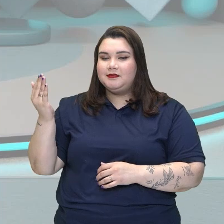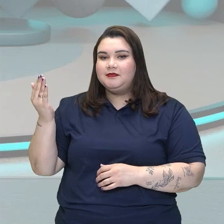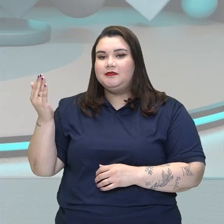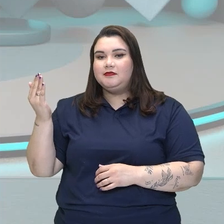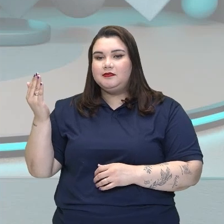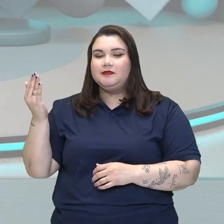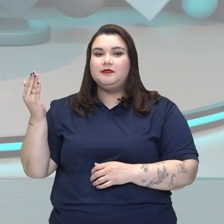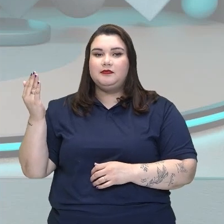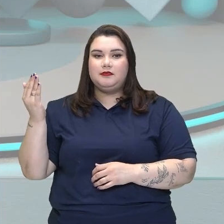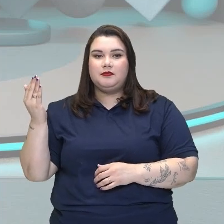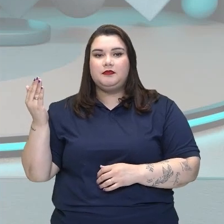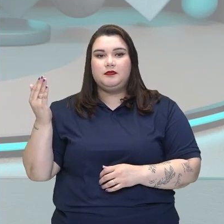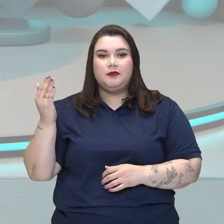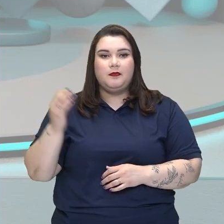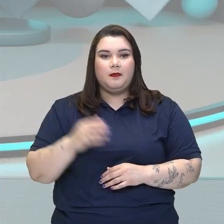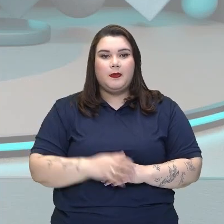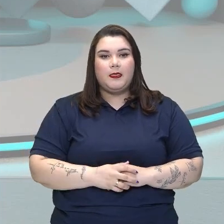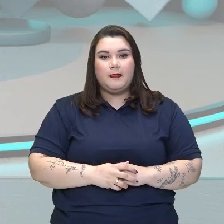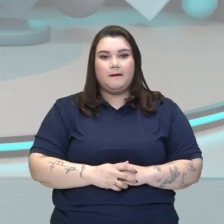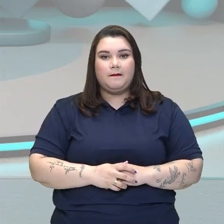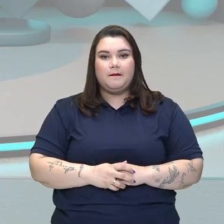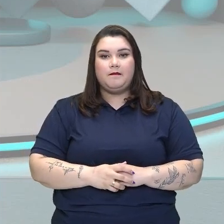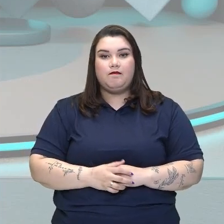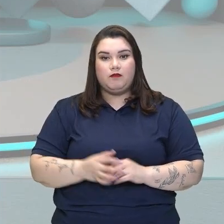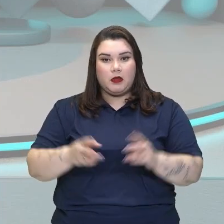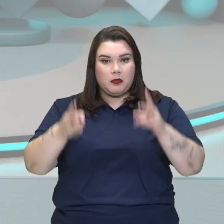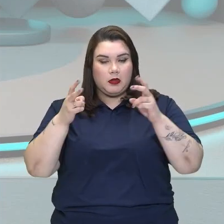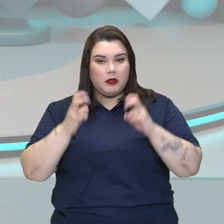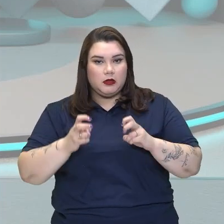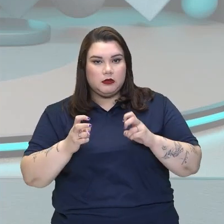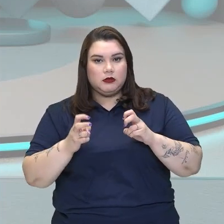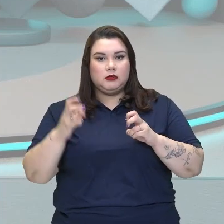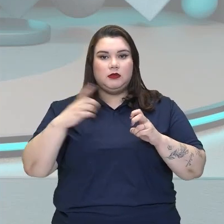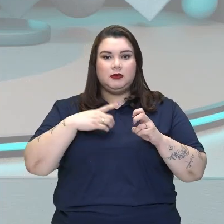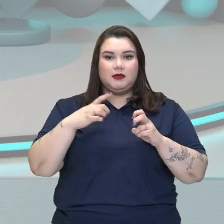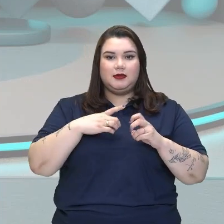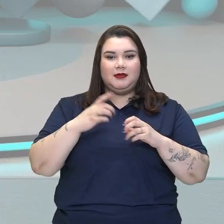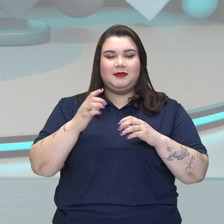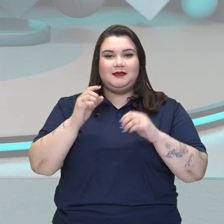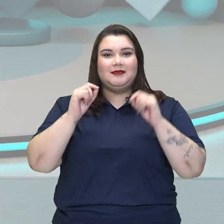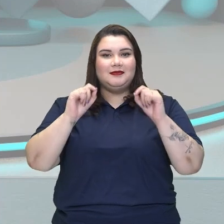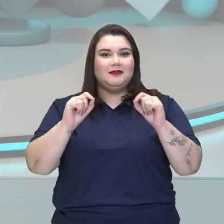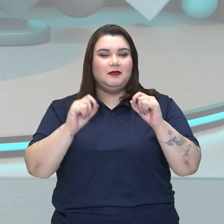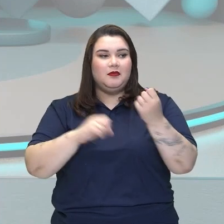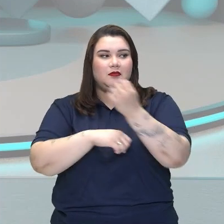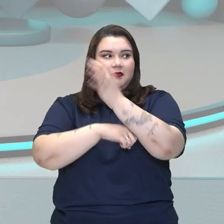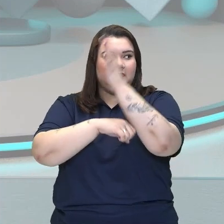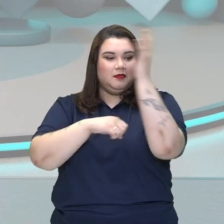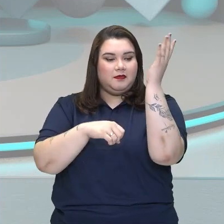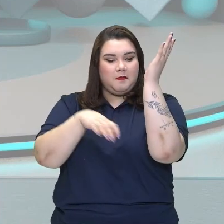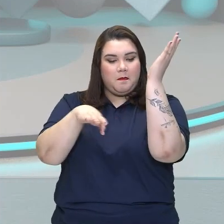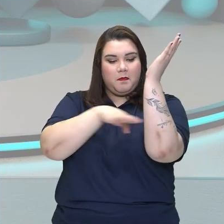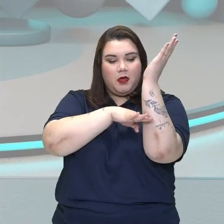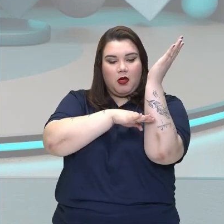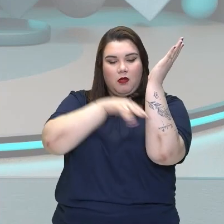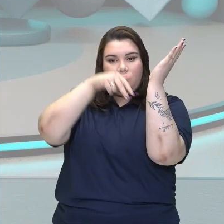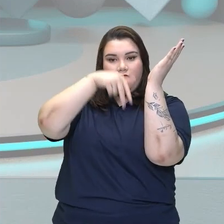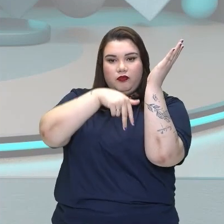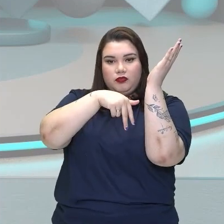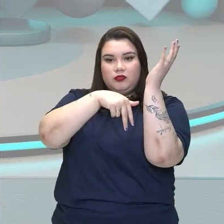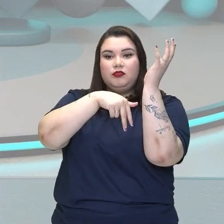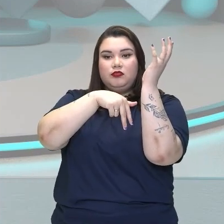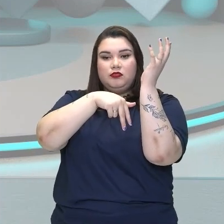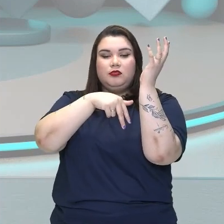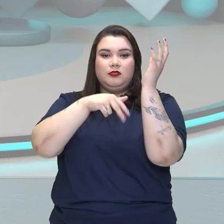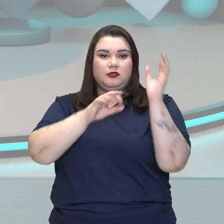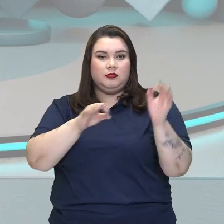aí, ó. Através do quê? Olha já a plataforma aí, ó, que ele coloca ali, ó. Tá vendo, ó? Não é que nem